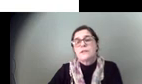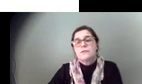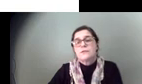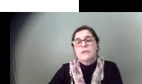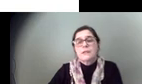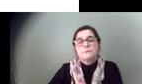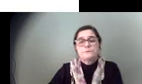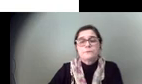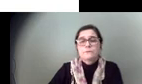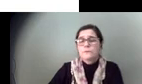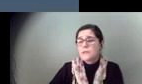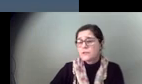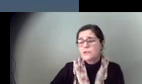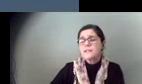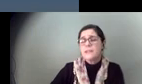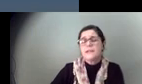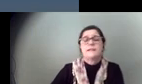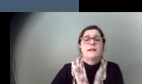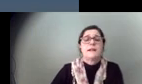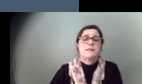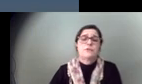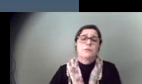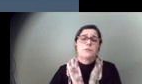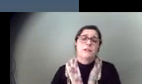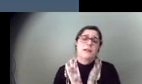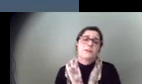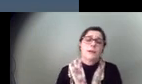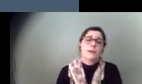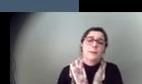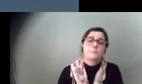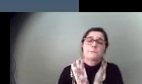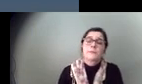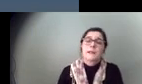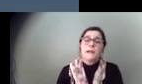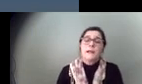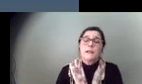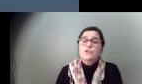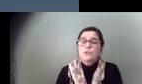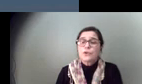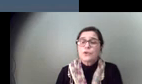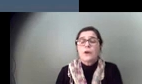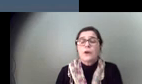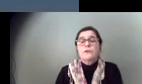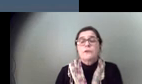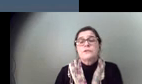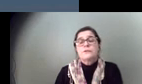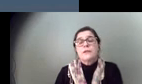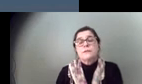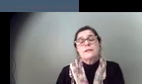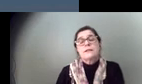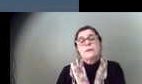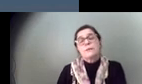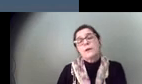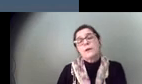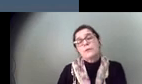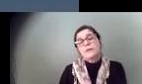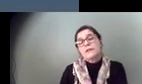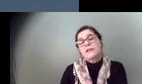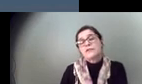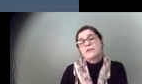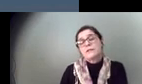que nós temos ali nas nossas realidades de comunidade escolar. Em junho, nós tivemos, então,